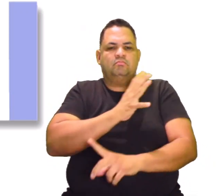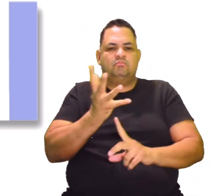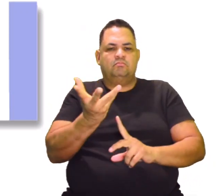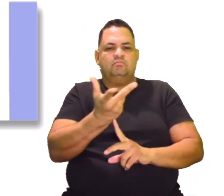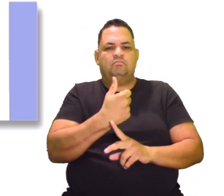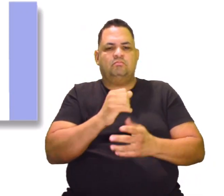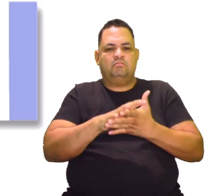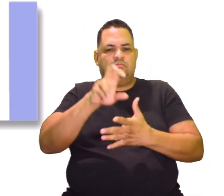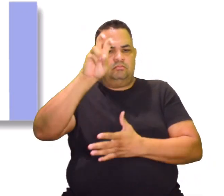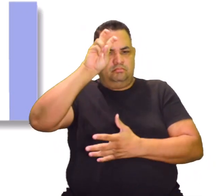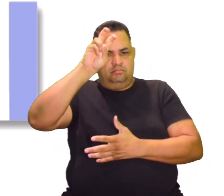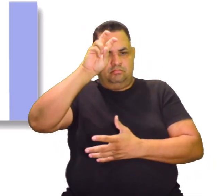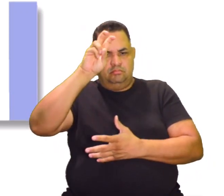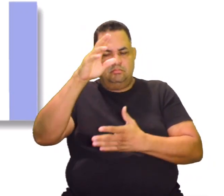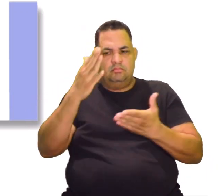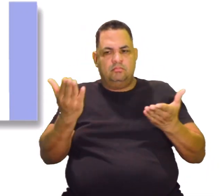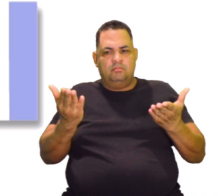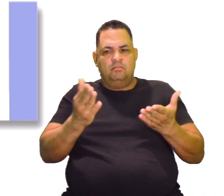egípcia, né,